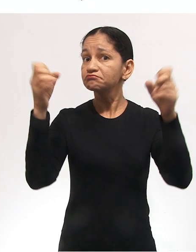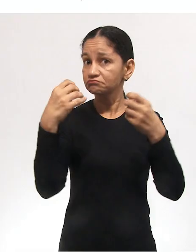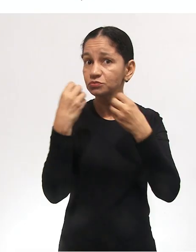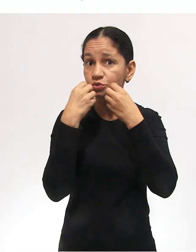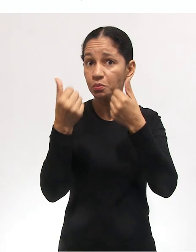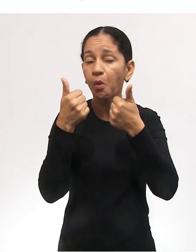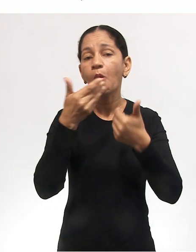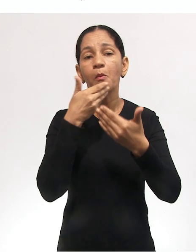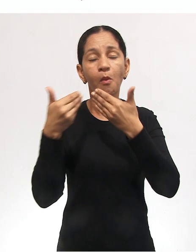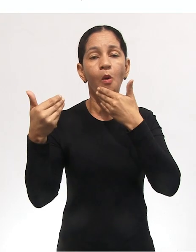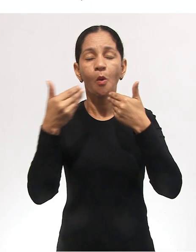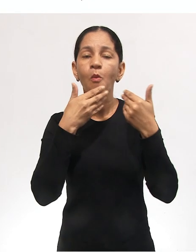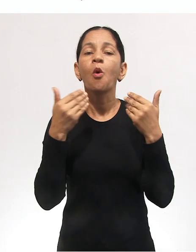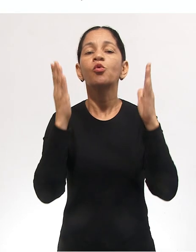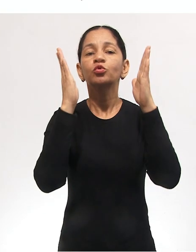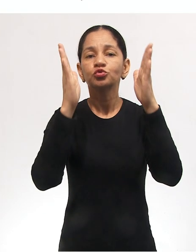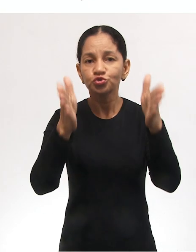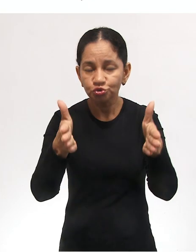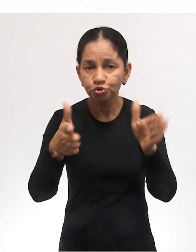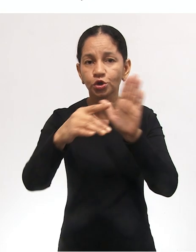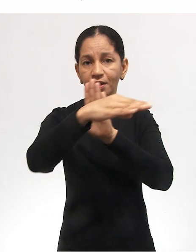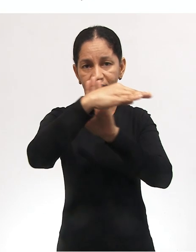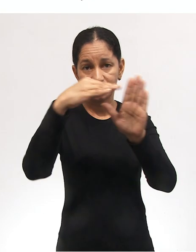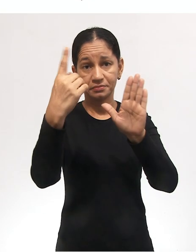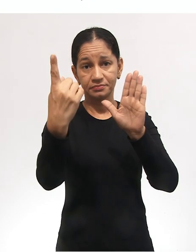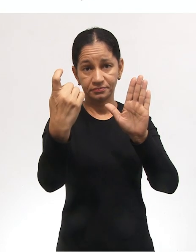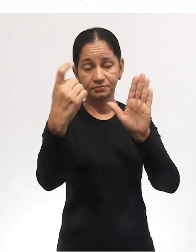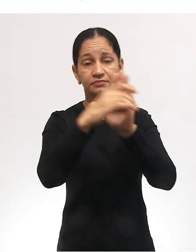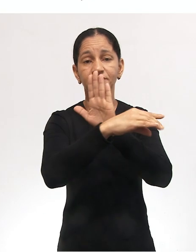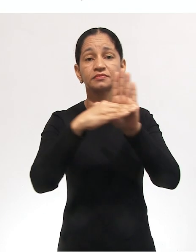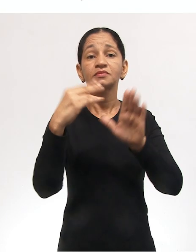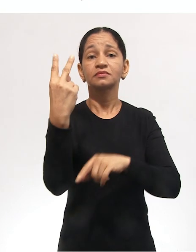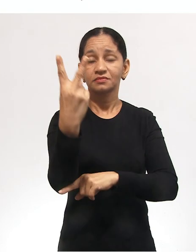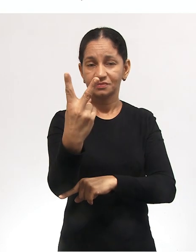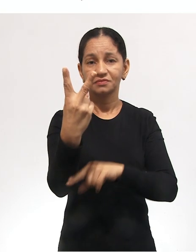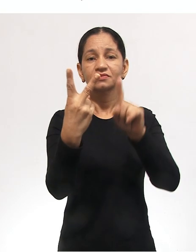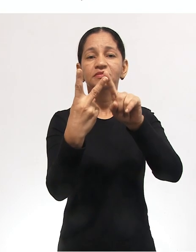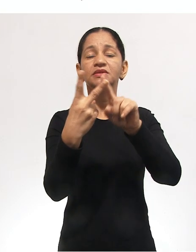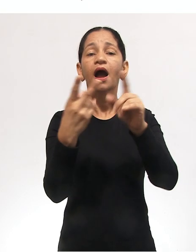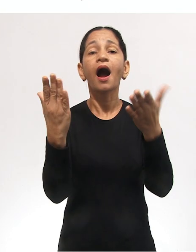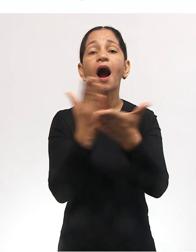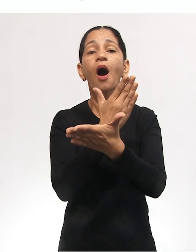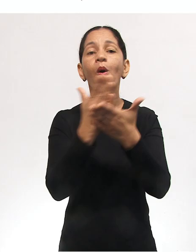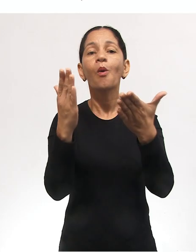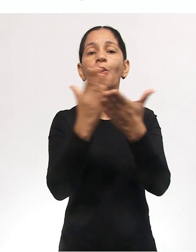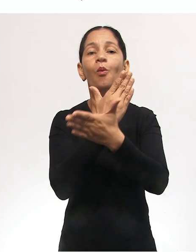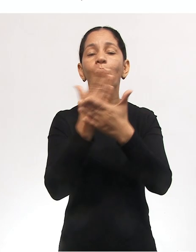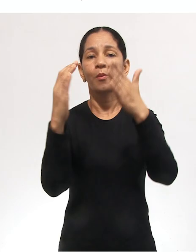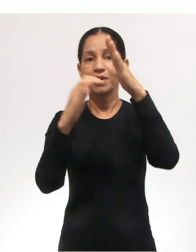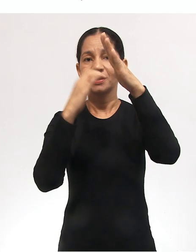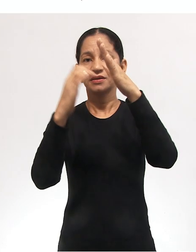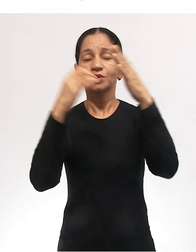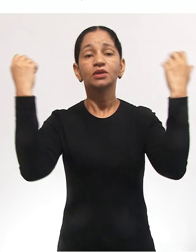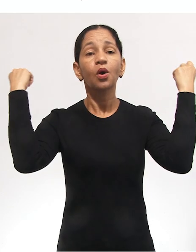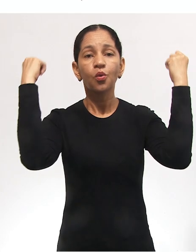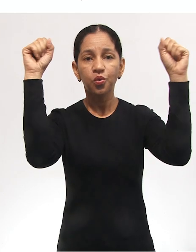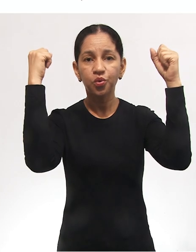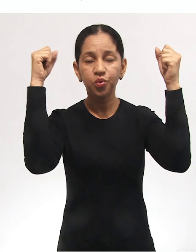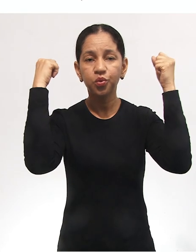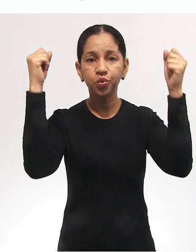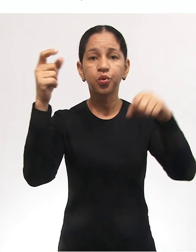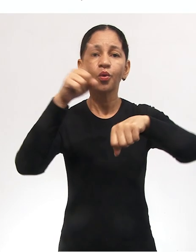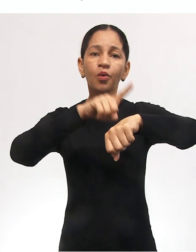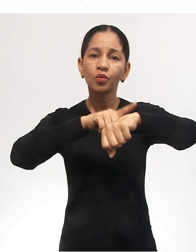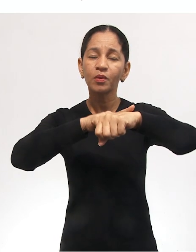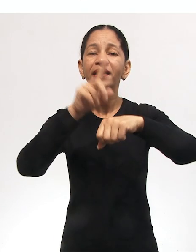para melhorar essas condições para o colaborador, nós também temos algumas empresas que investem na ginástica laboral. E